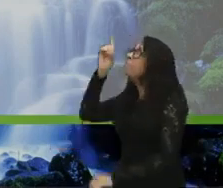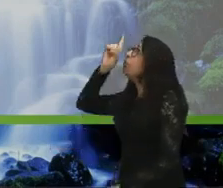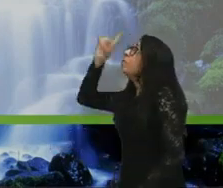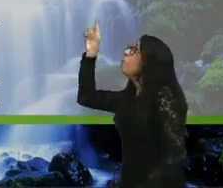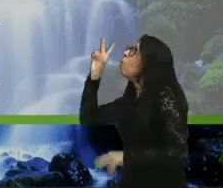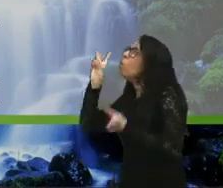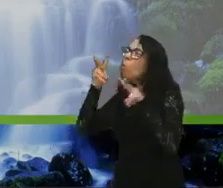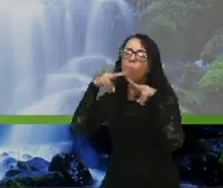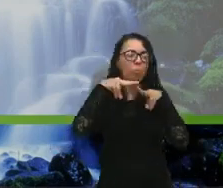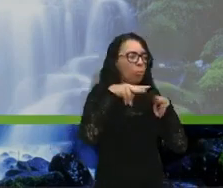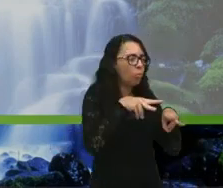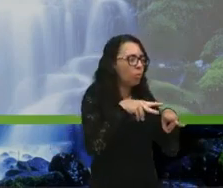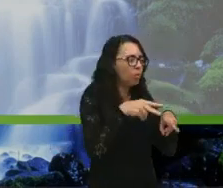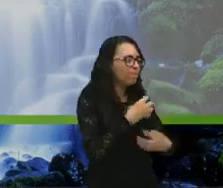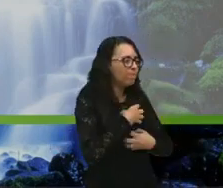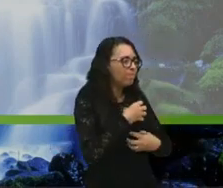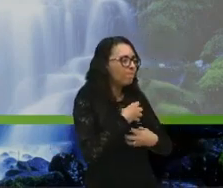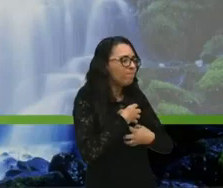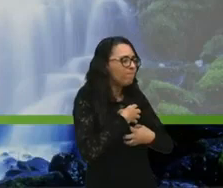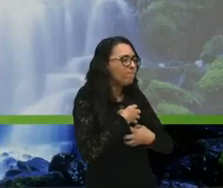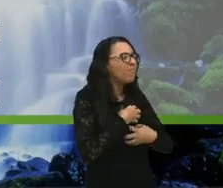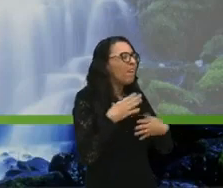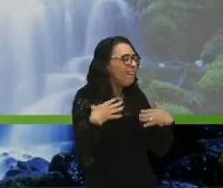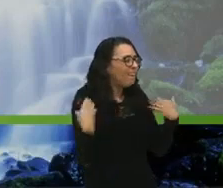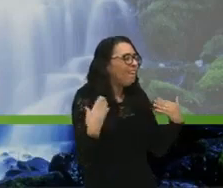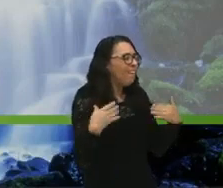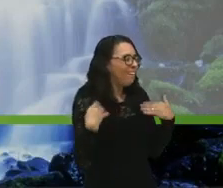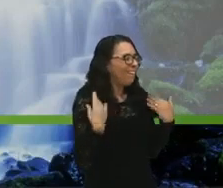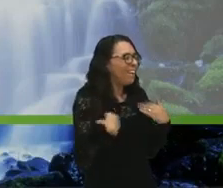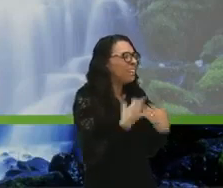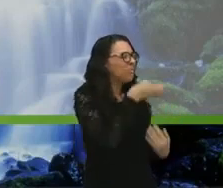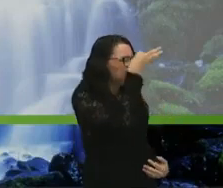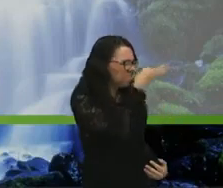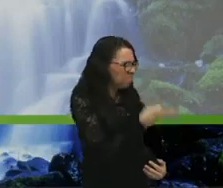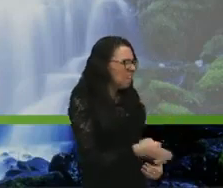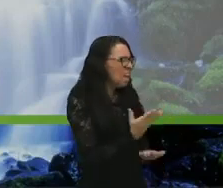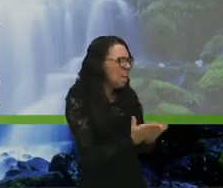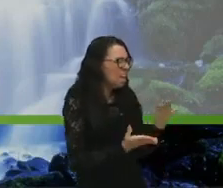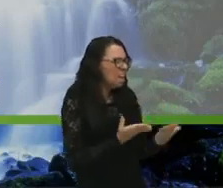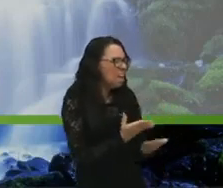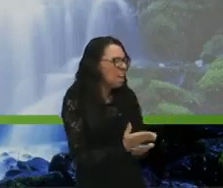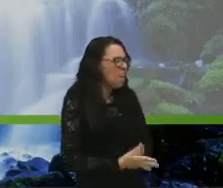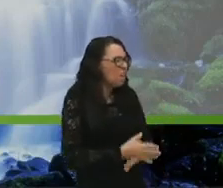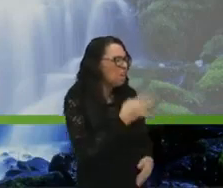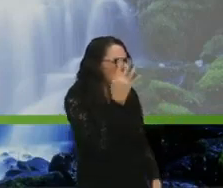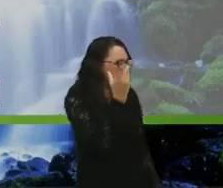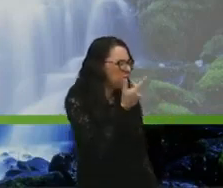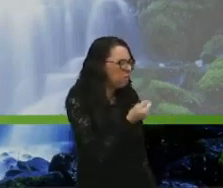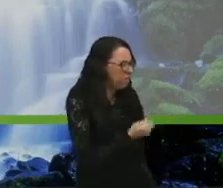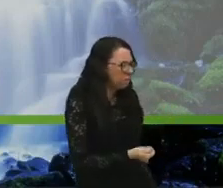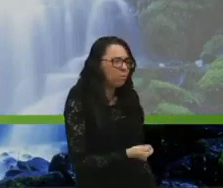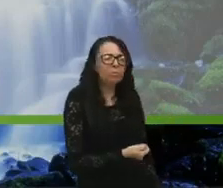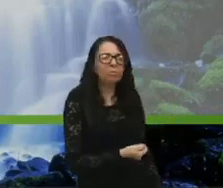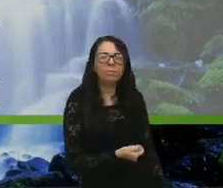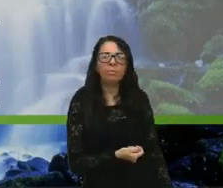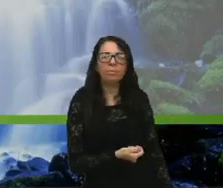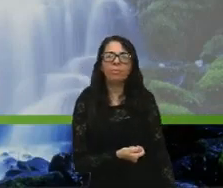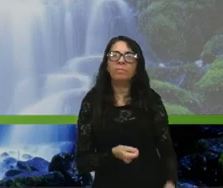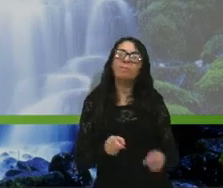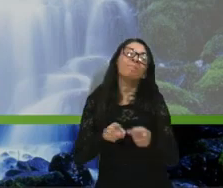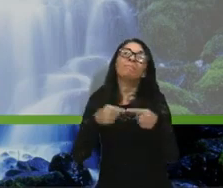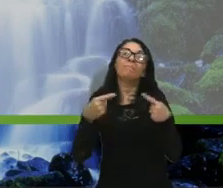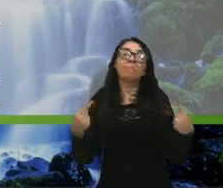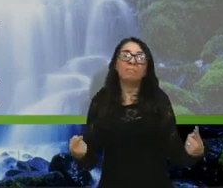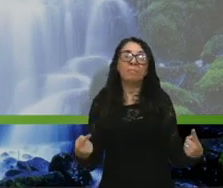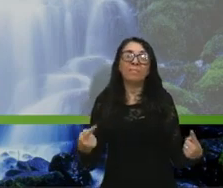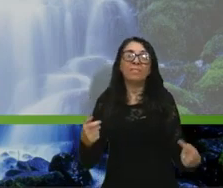quiseram destaque, quiseram ser admirados, achavam que eram